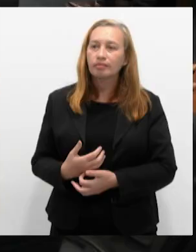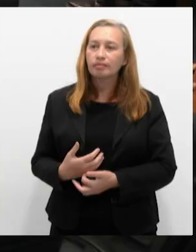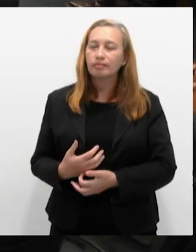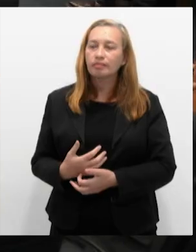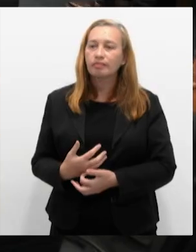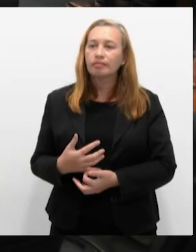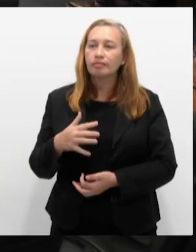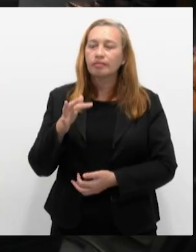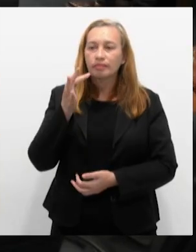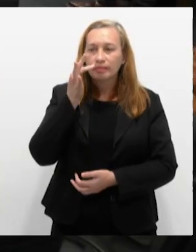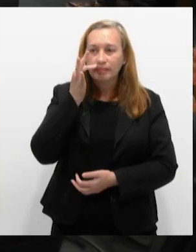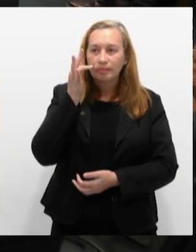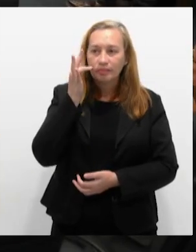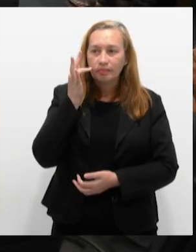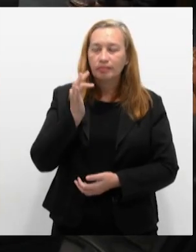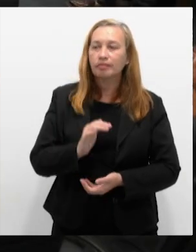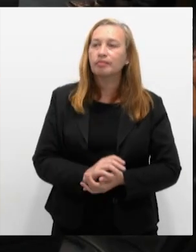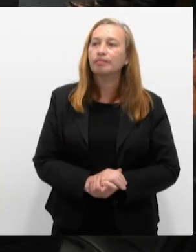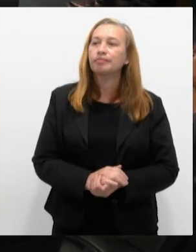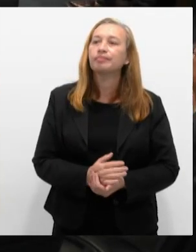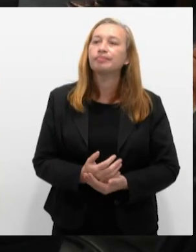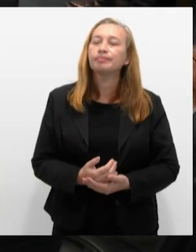Deputado Flávio Serafim.